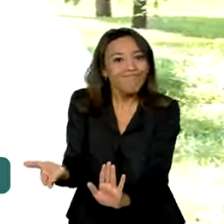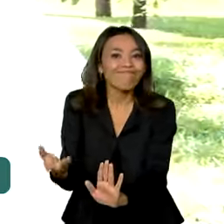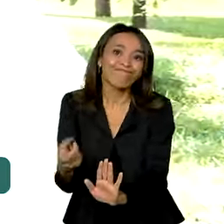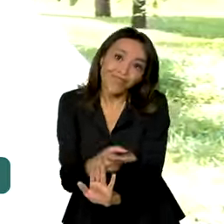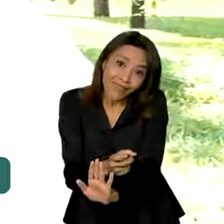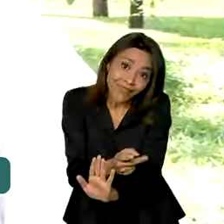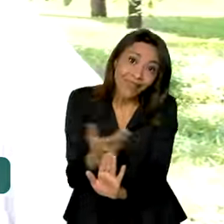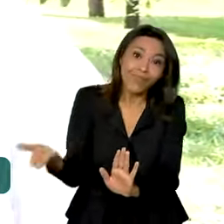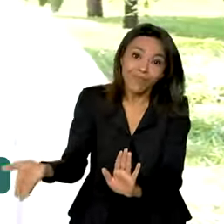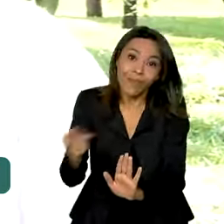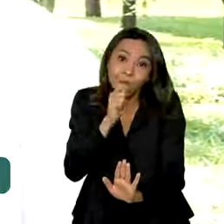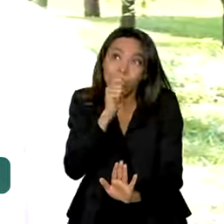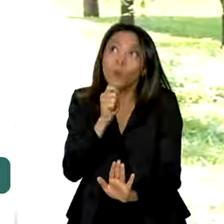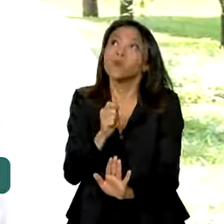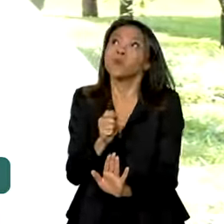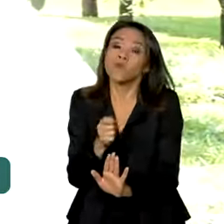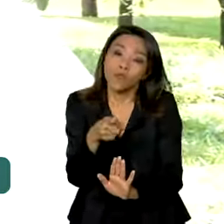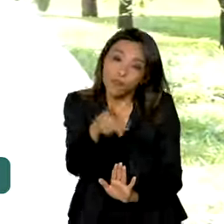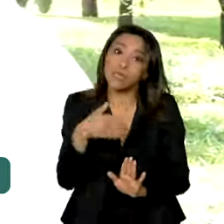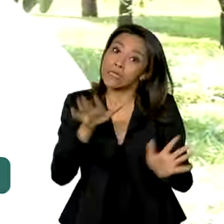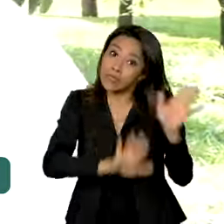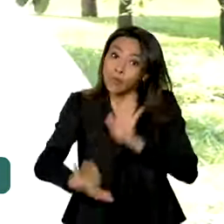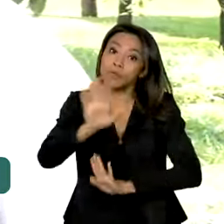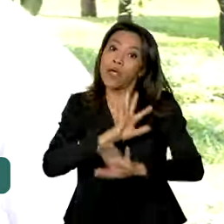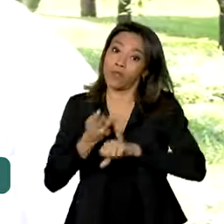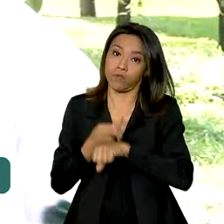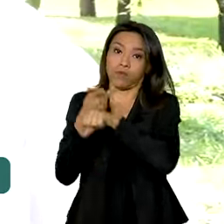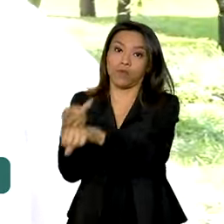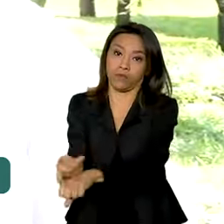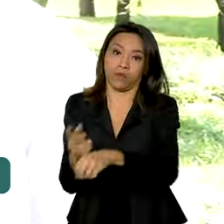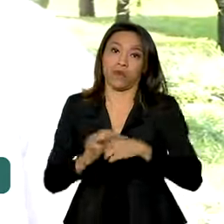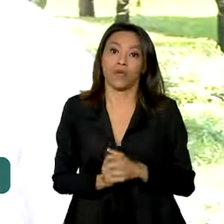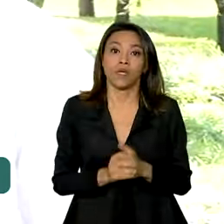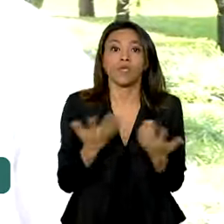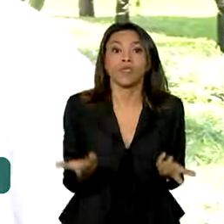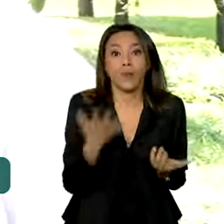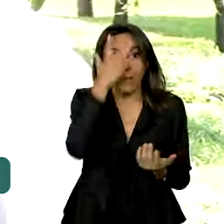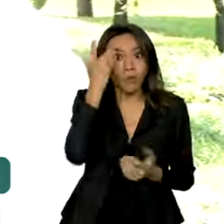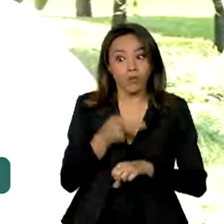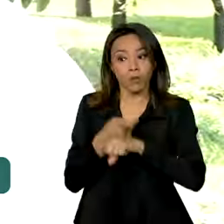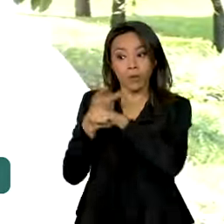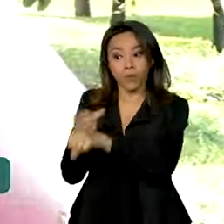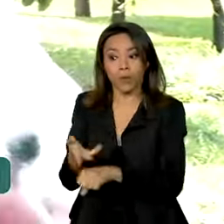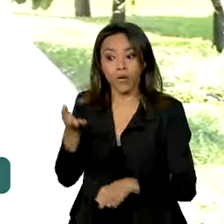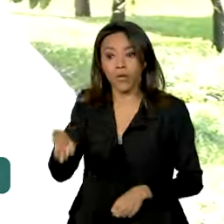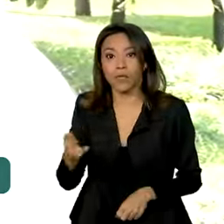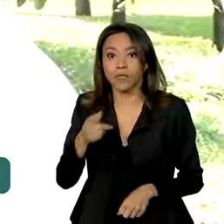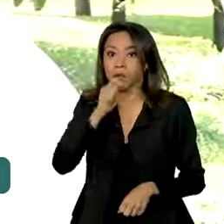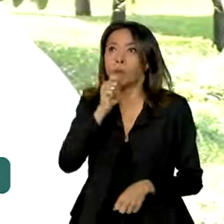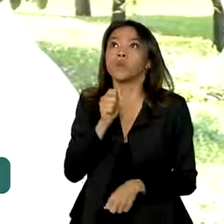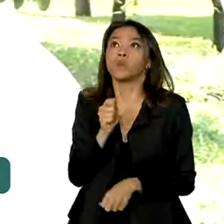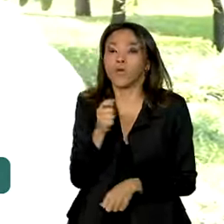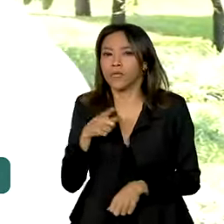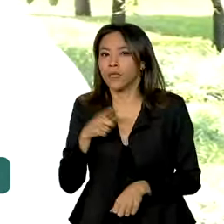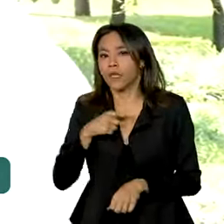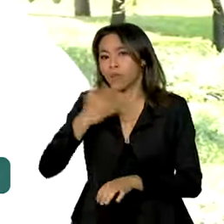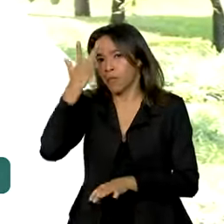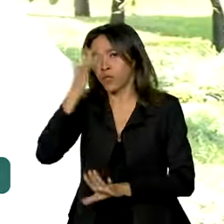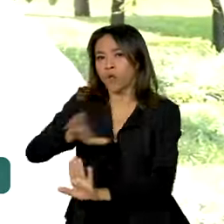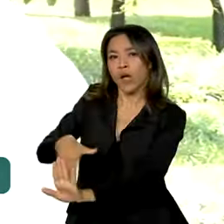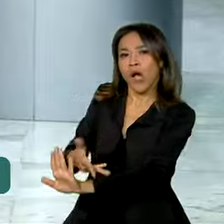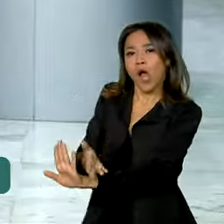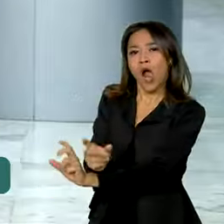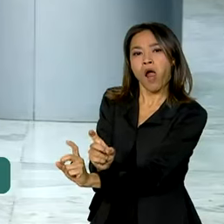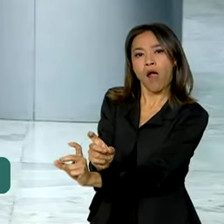paralelo, que você tem que buscar com certo cuidado. Então a pessoa que vai atrás disso, ela acha um fornecedor aqui, um fornecedor ali e faz